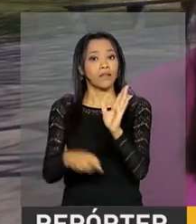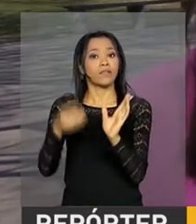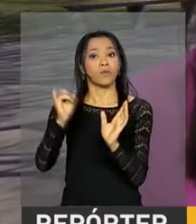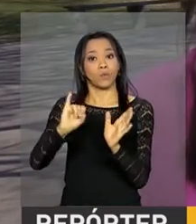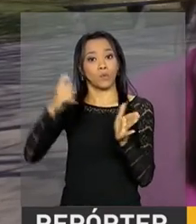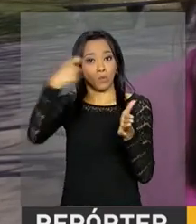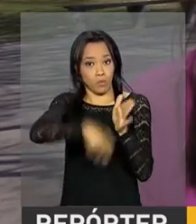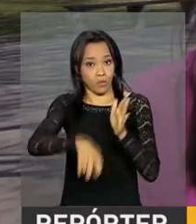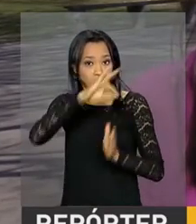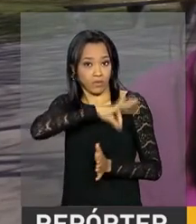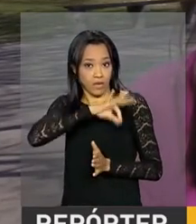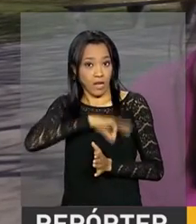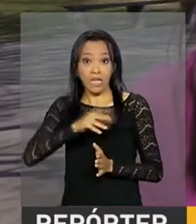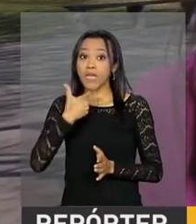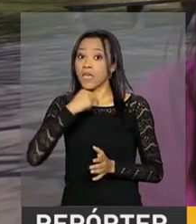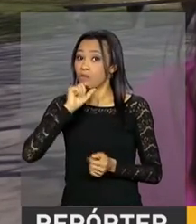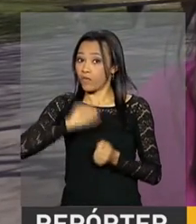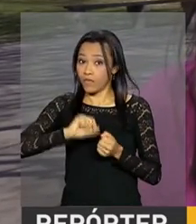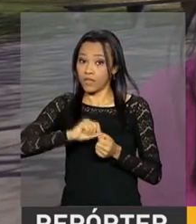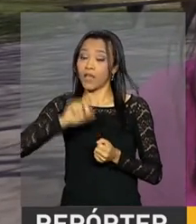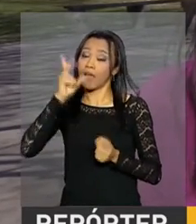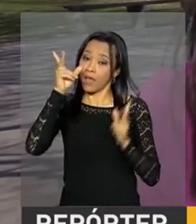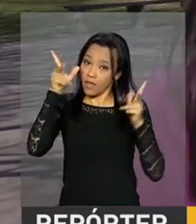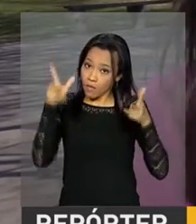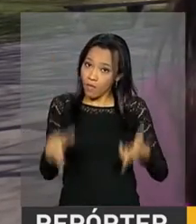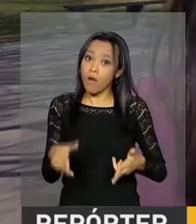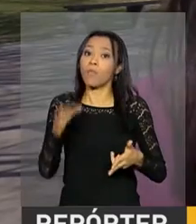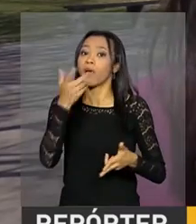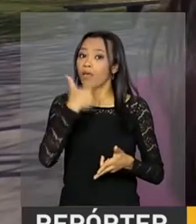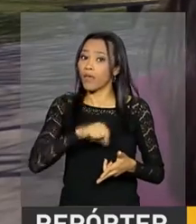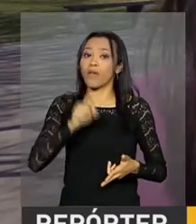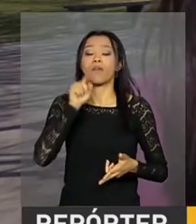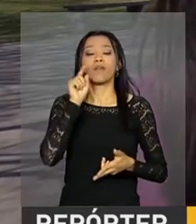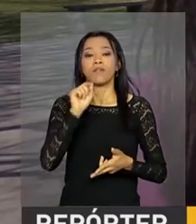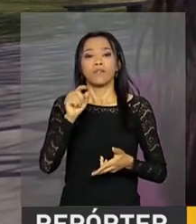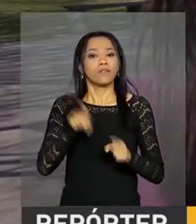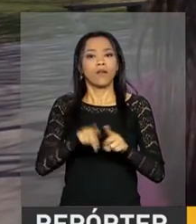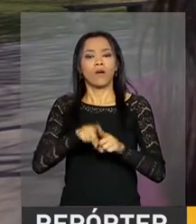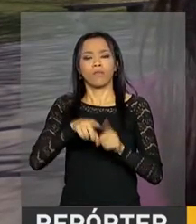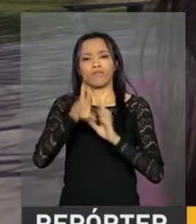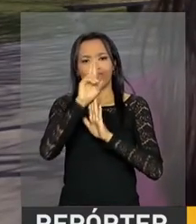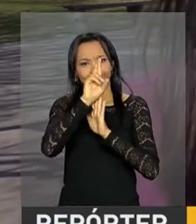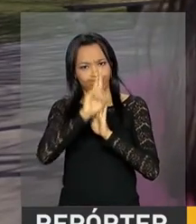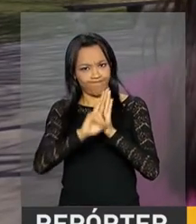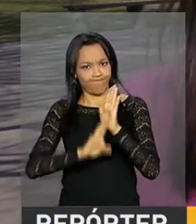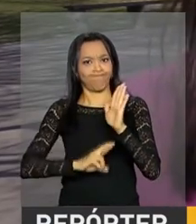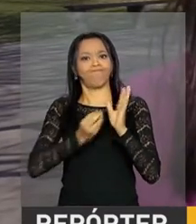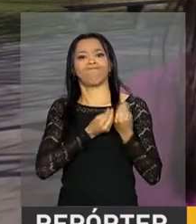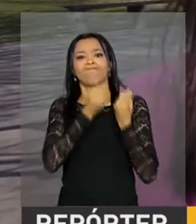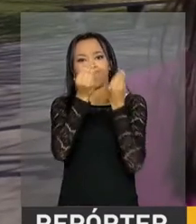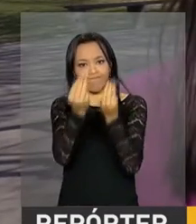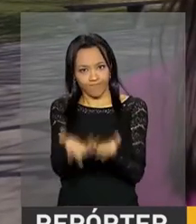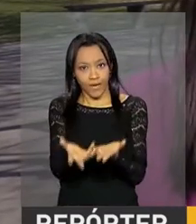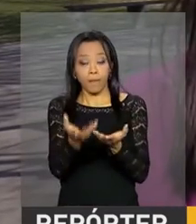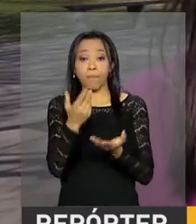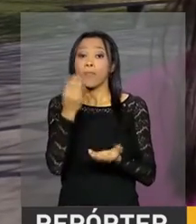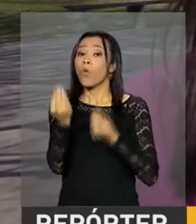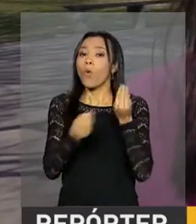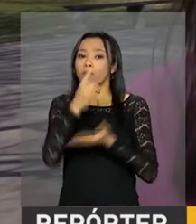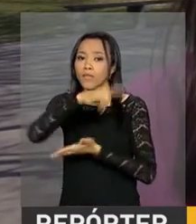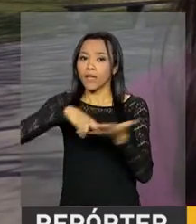penalidade para quem não fizer isso é a mesma de quem não presta a declaração do imposto de renda para entregar os documentos para